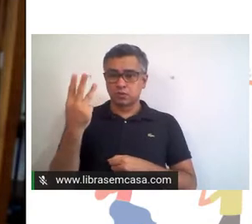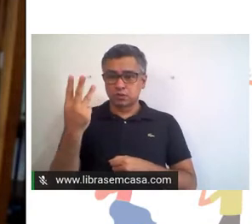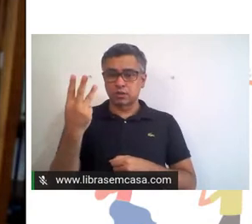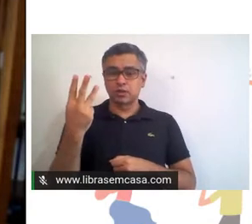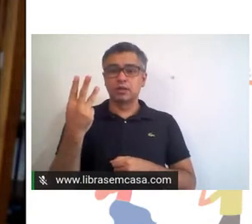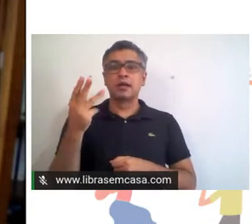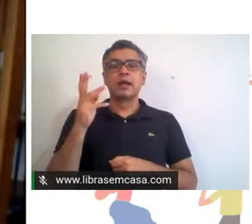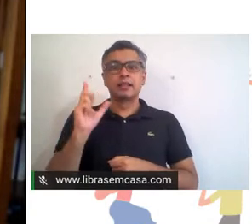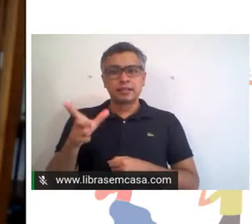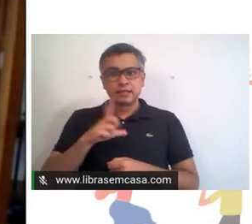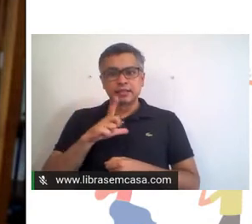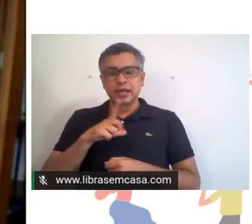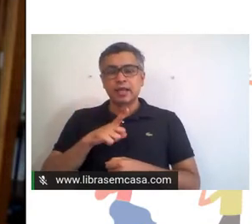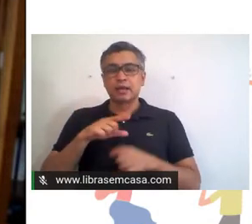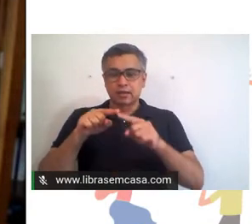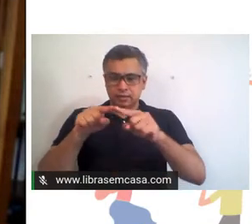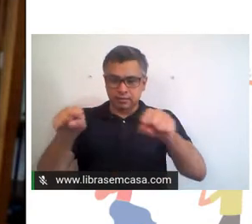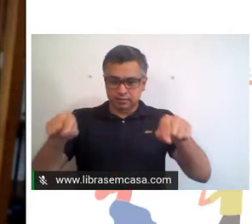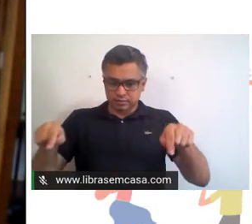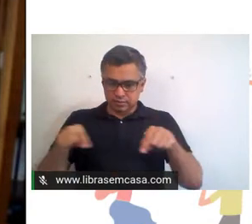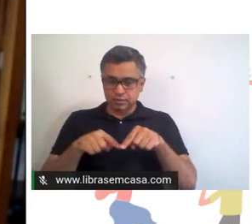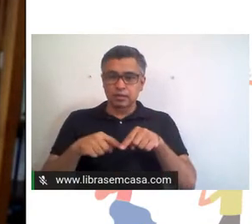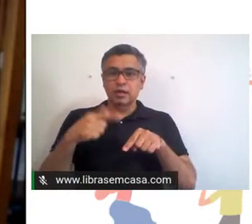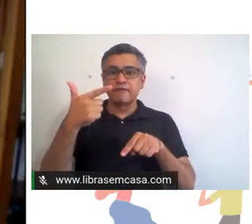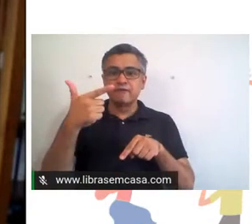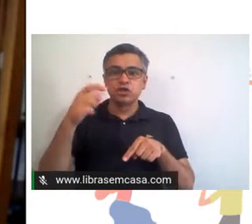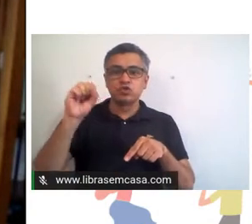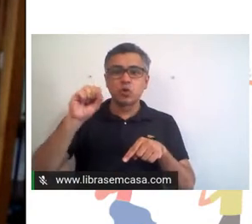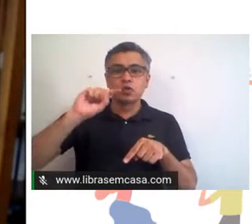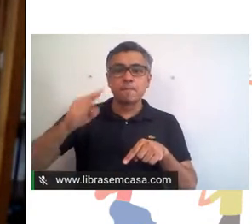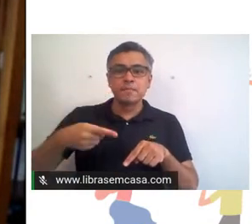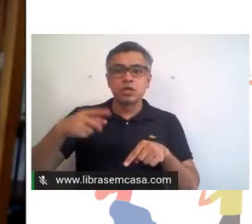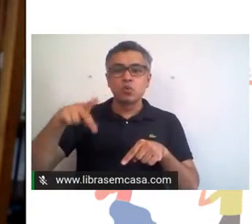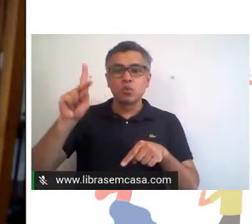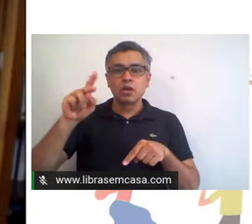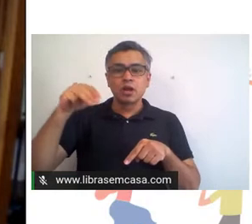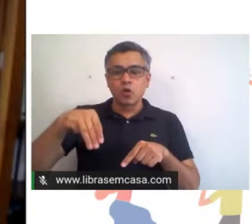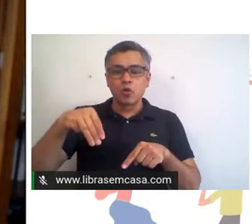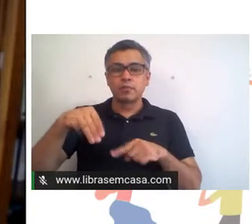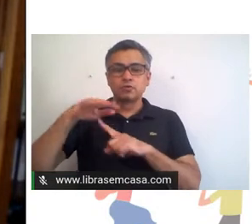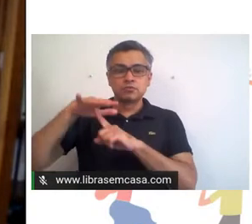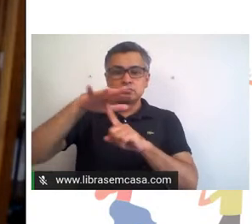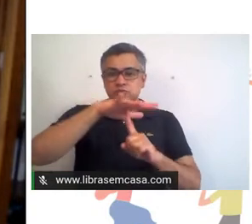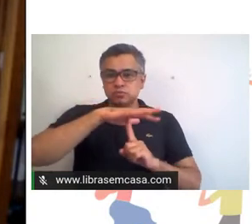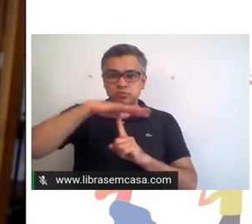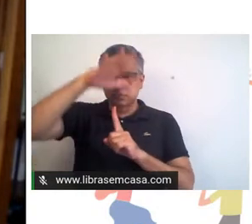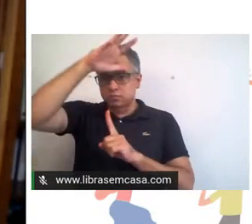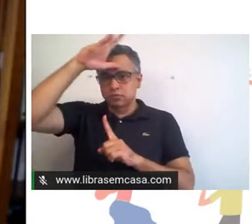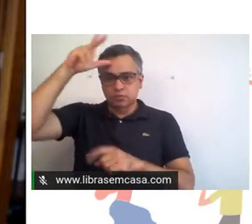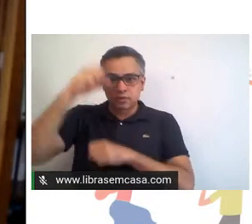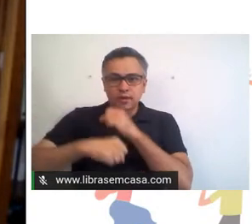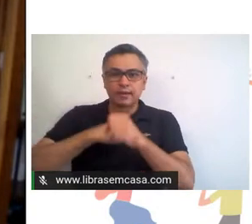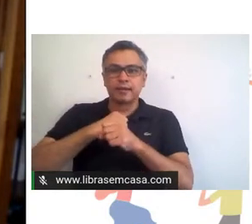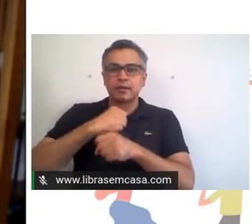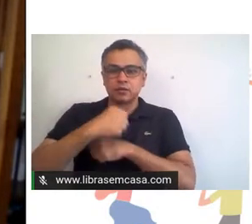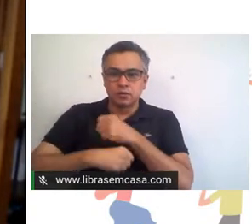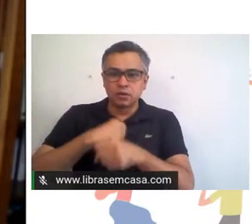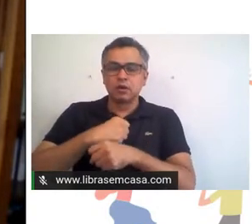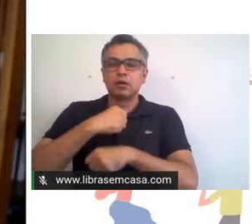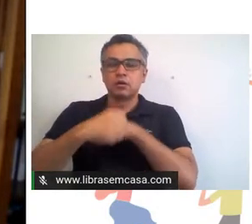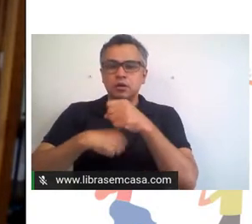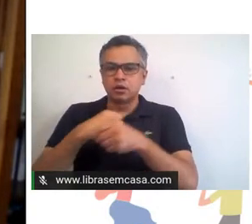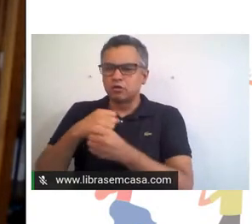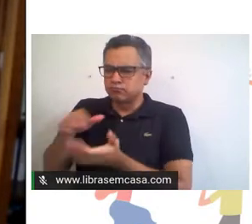quilômetros quadrados de floresta amazônica por ano e conseguimos, em alguns anos, reduzir para 4